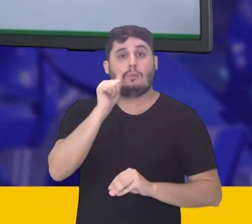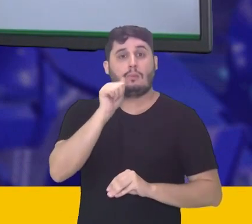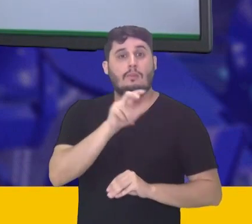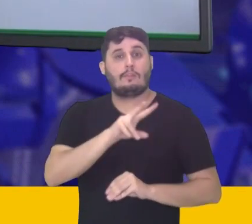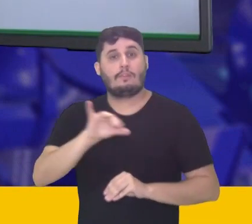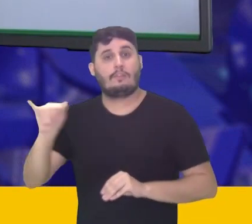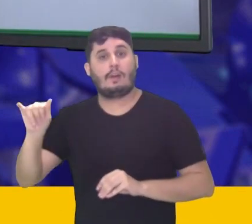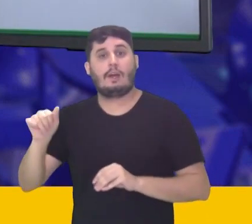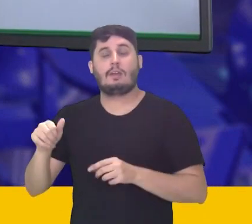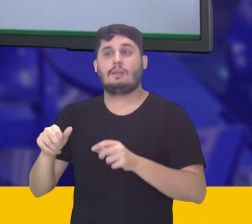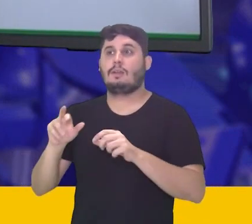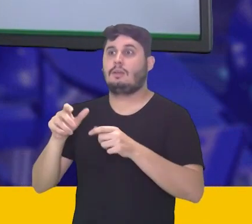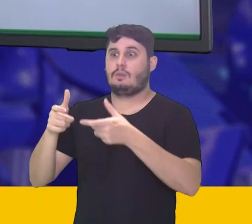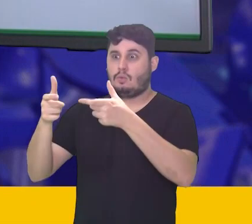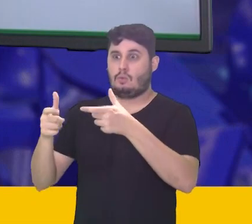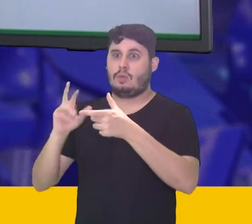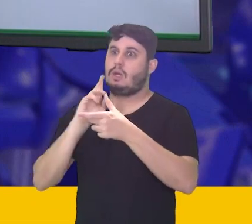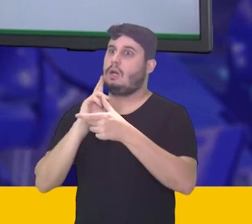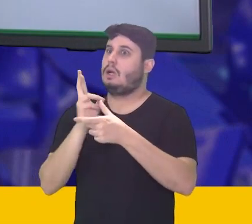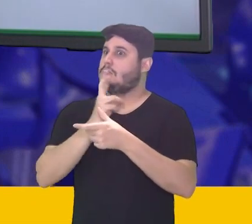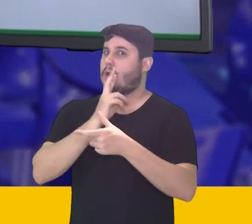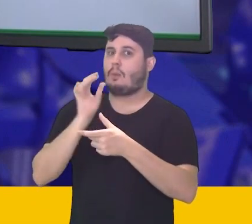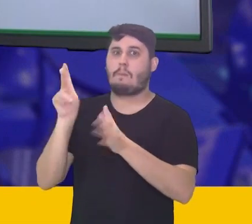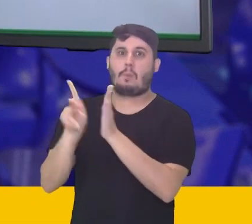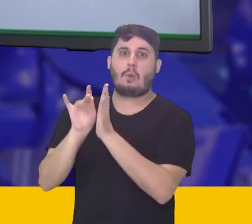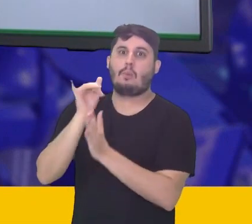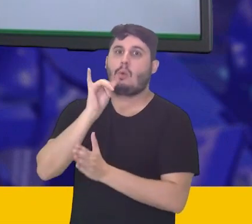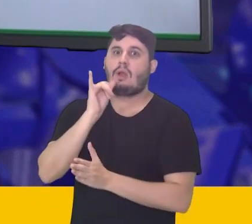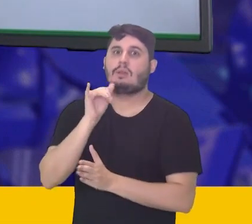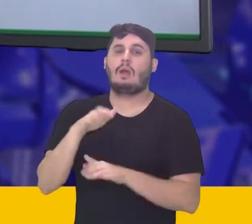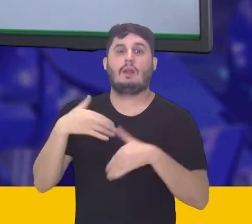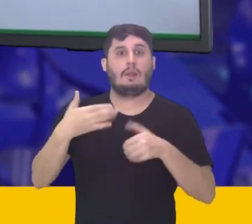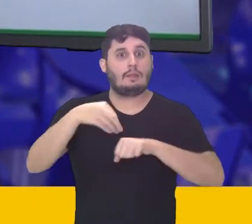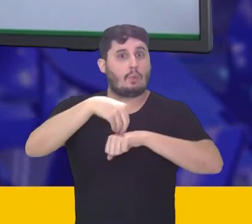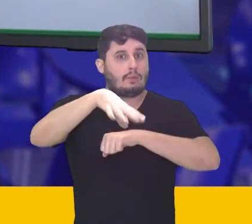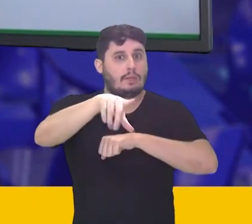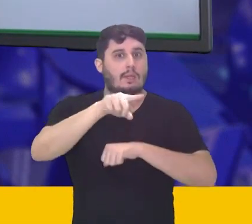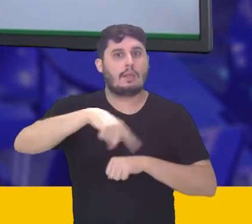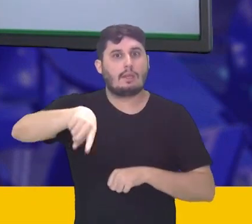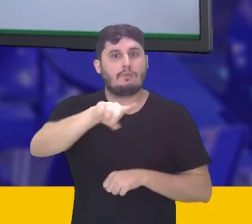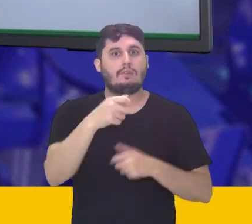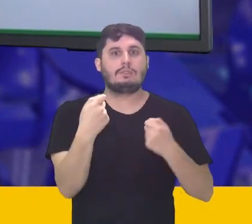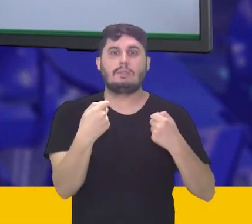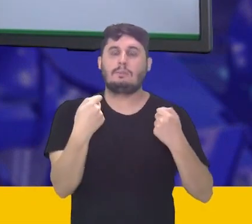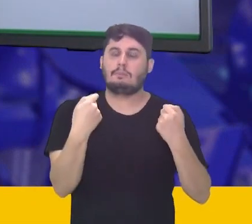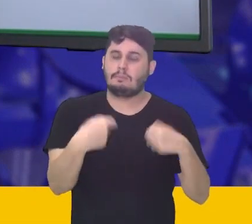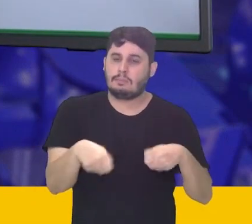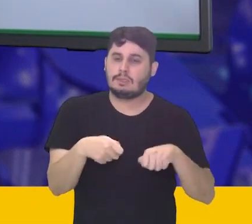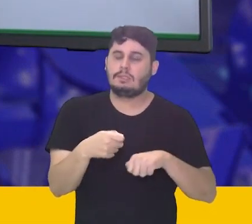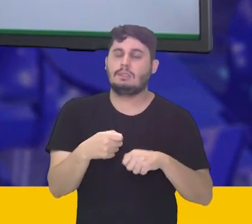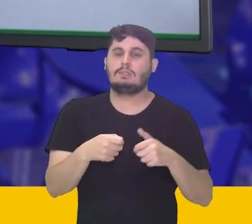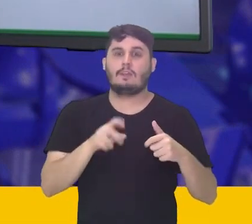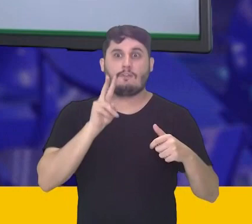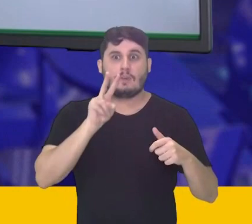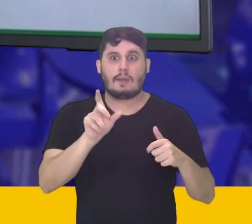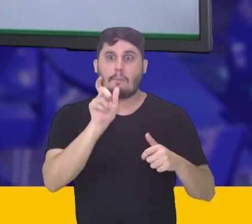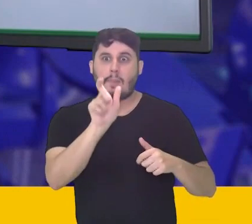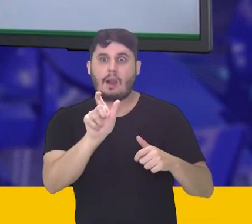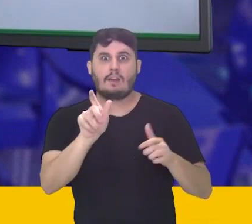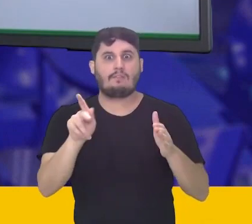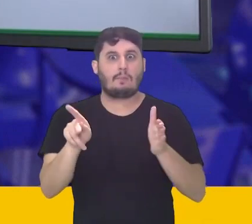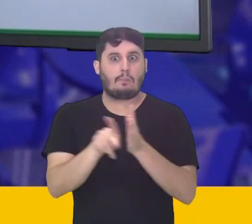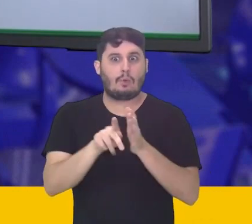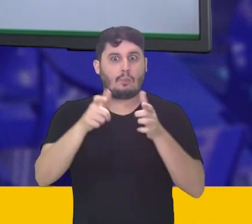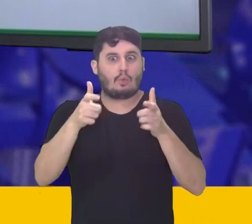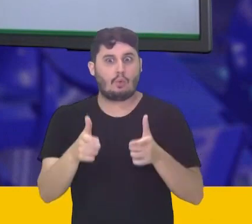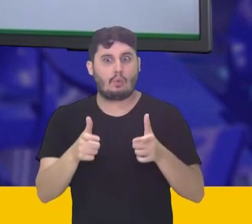para um restaurante italiano. Então, a dica desse texto é sempre procurar pelos lugares, né? Então, se ela está falando de um lugar, então